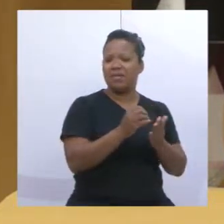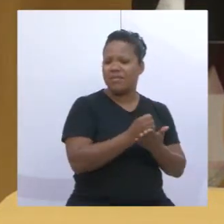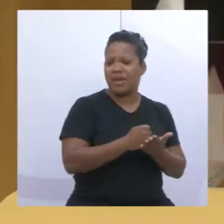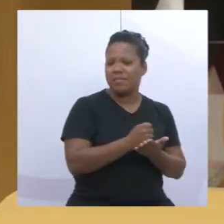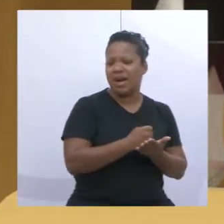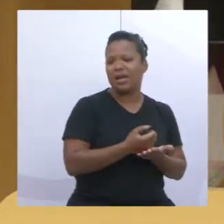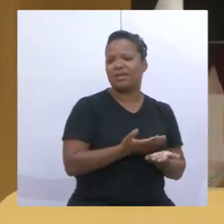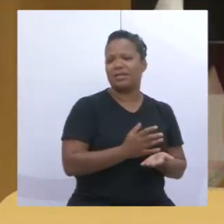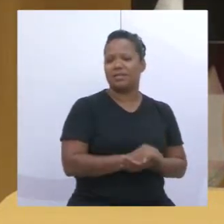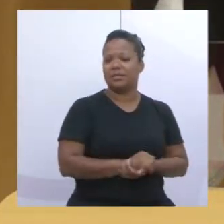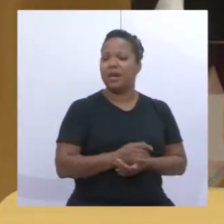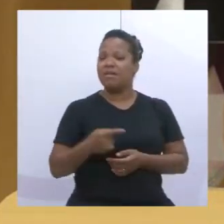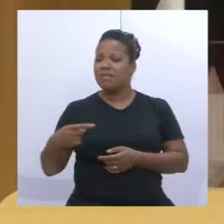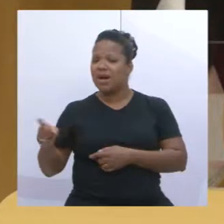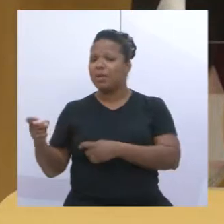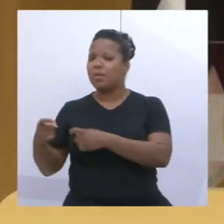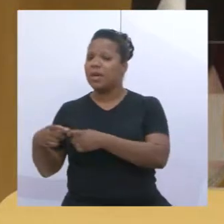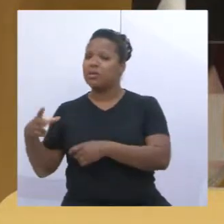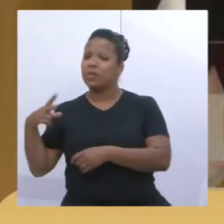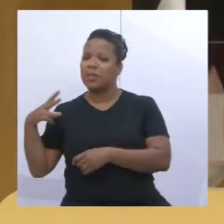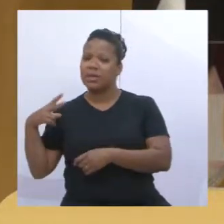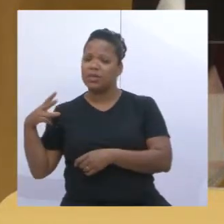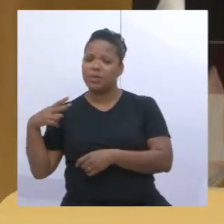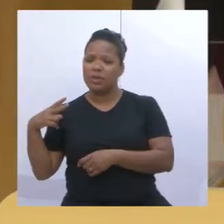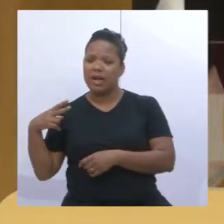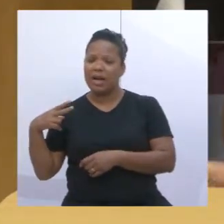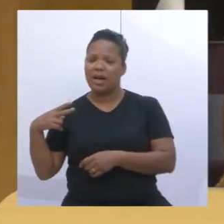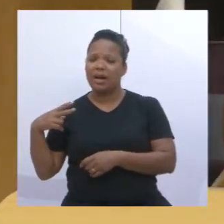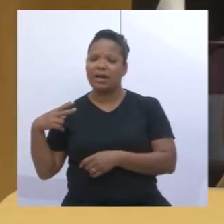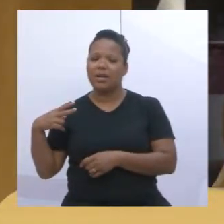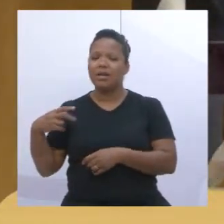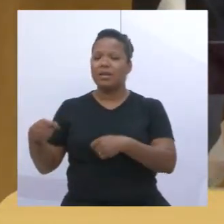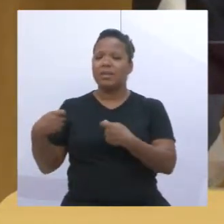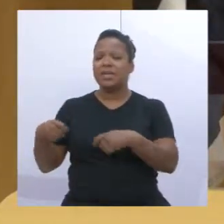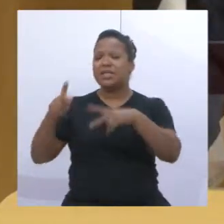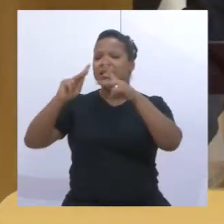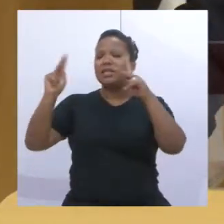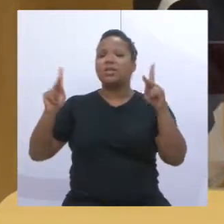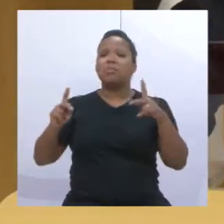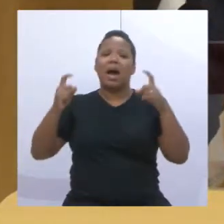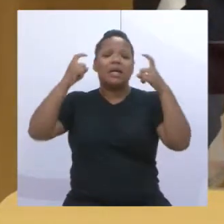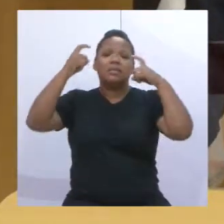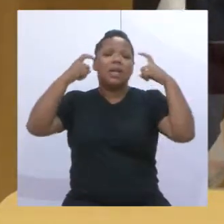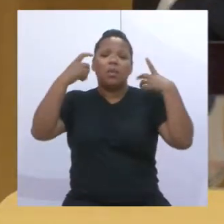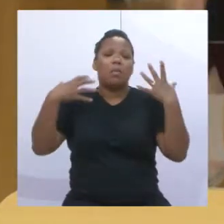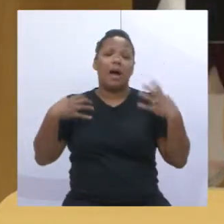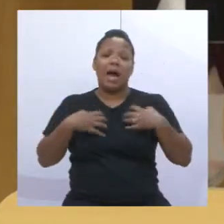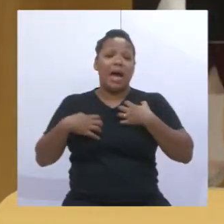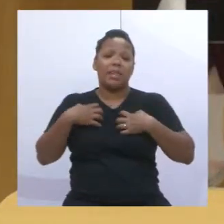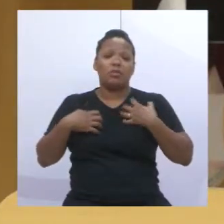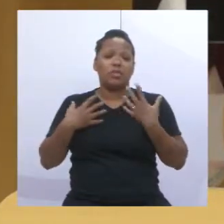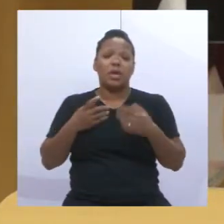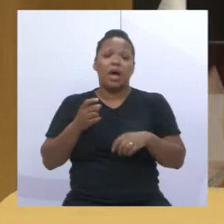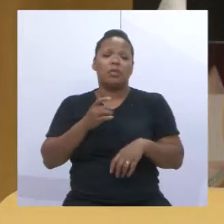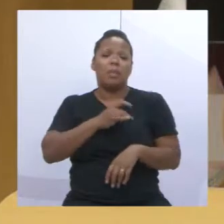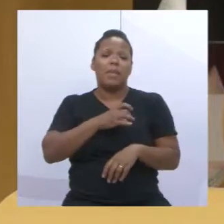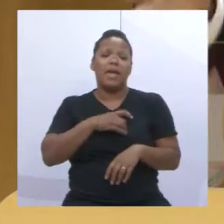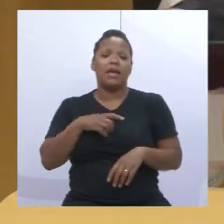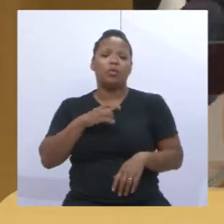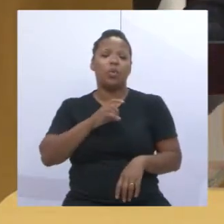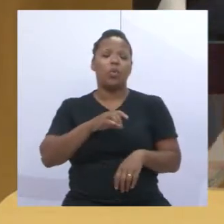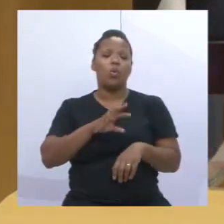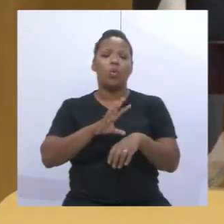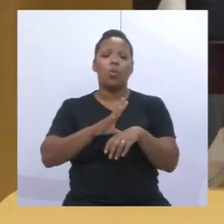particular para poder ter um alívio no seu psicológico muitas vezes. E essas pessoas não podem ser intituladas